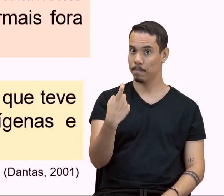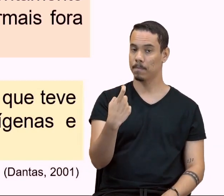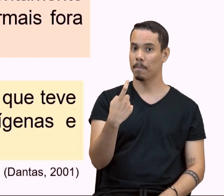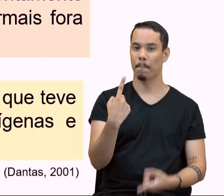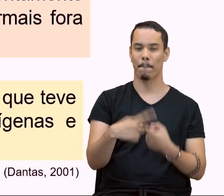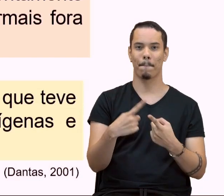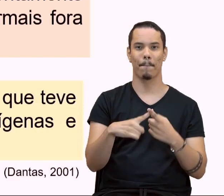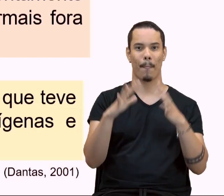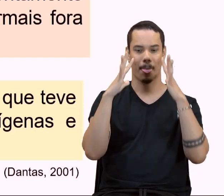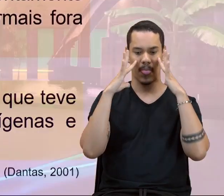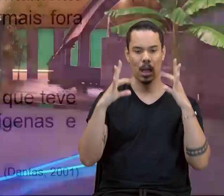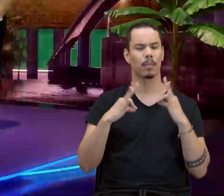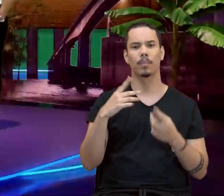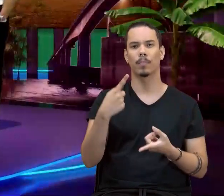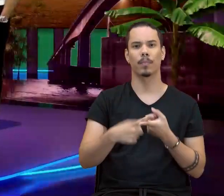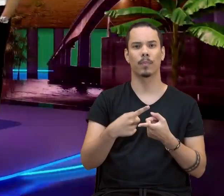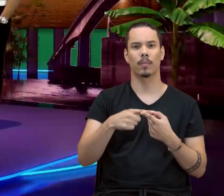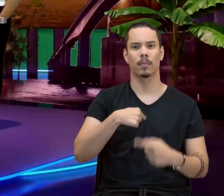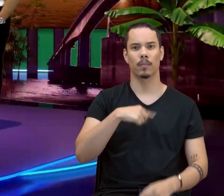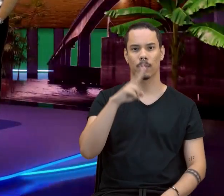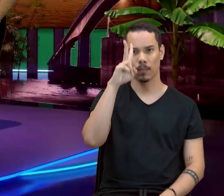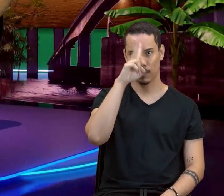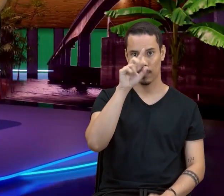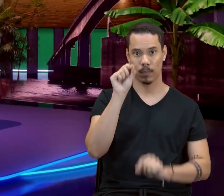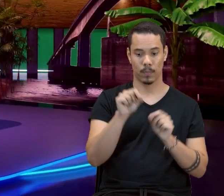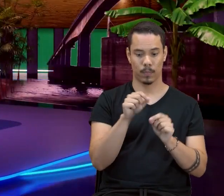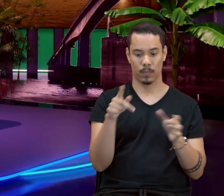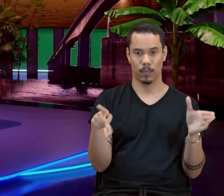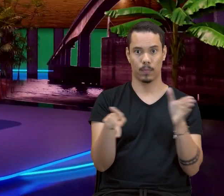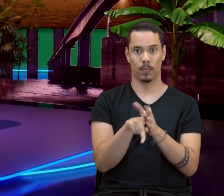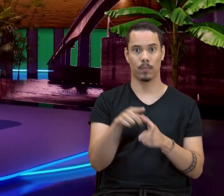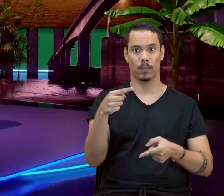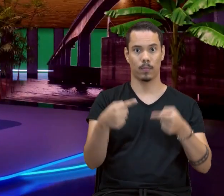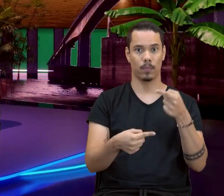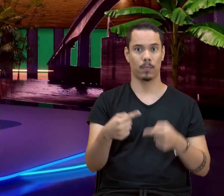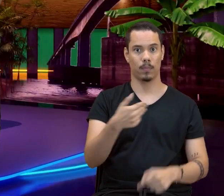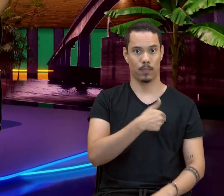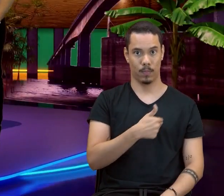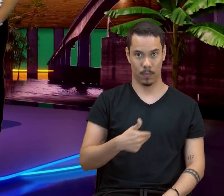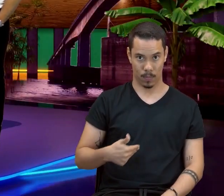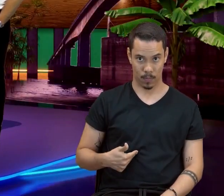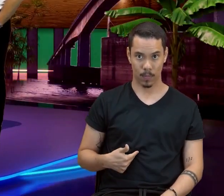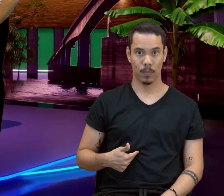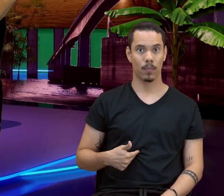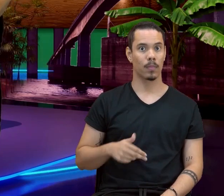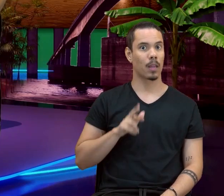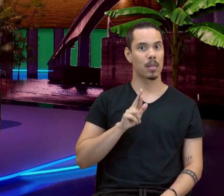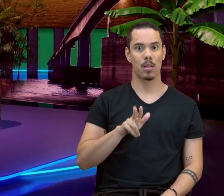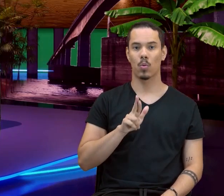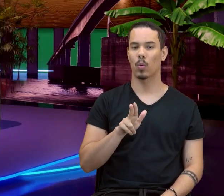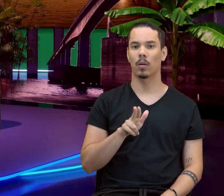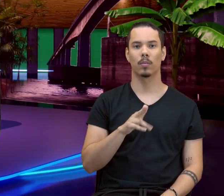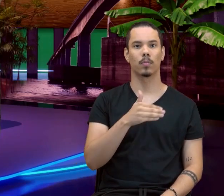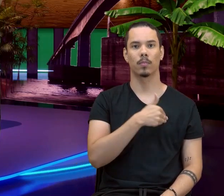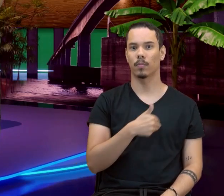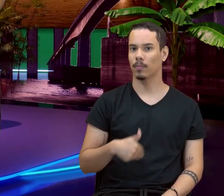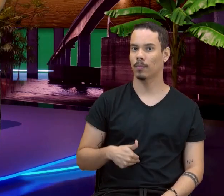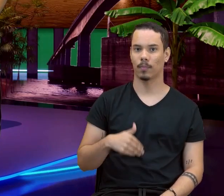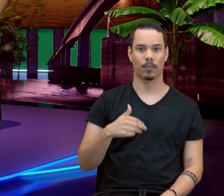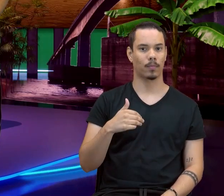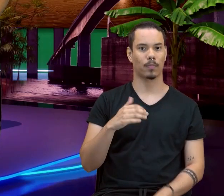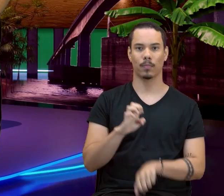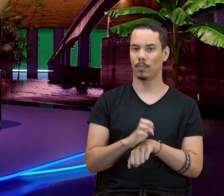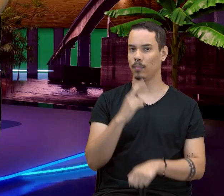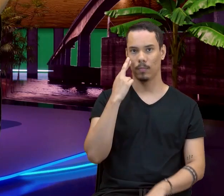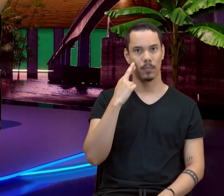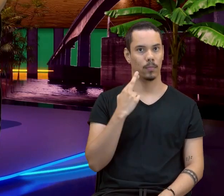atenção. Por quê? Porque eu lembrei das próprias políticas do governo, e esse governo não era governo de Rondônia, era governo do Amazonas,